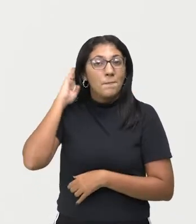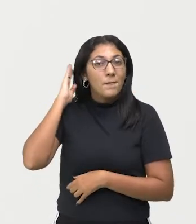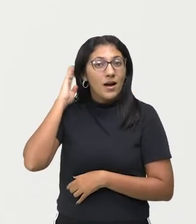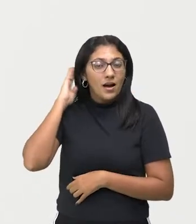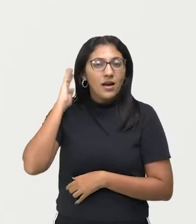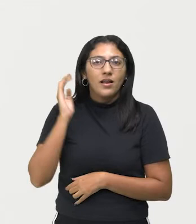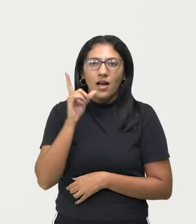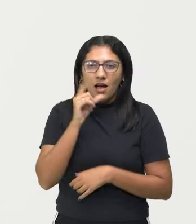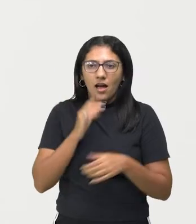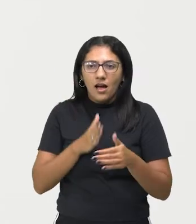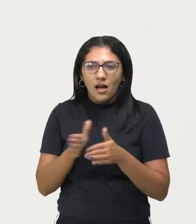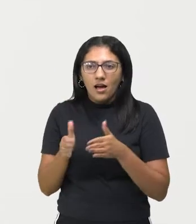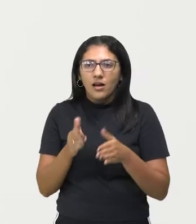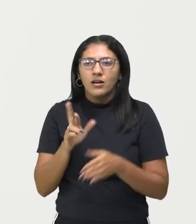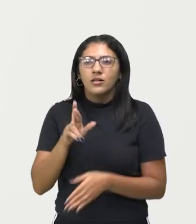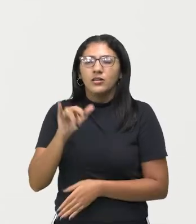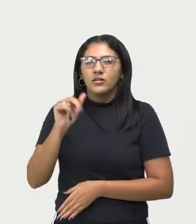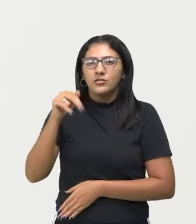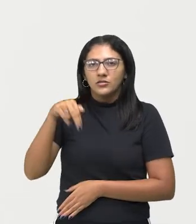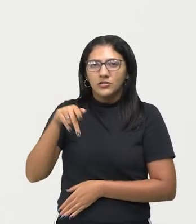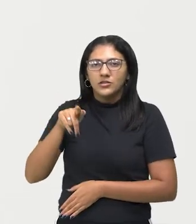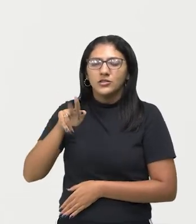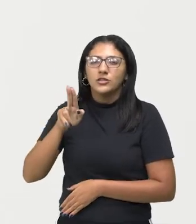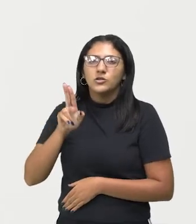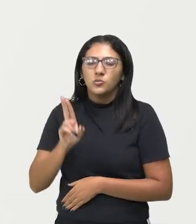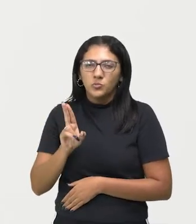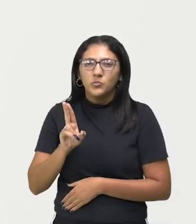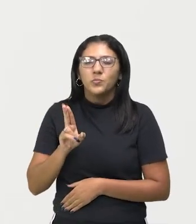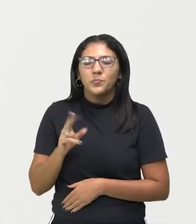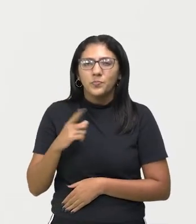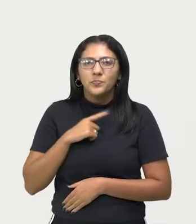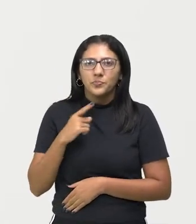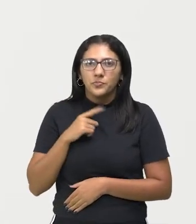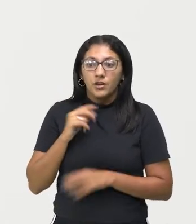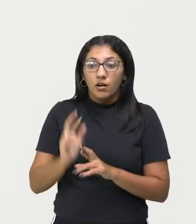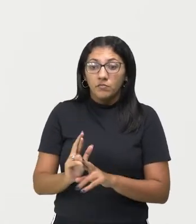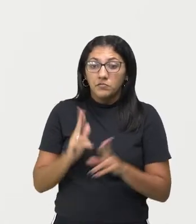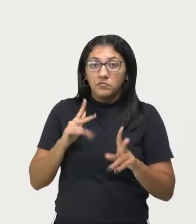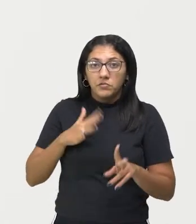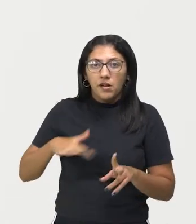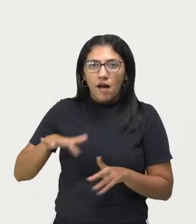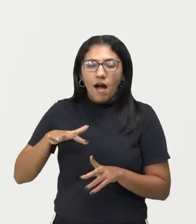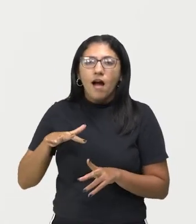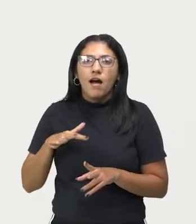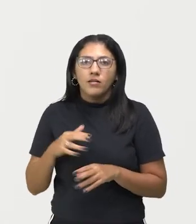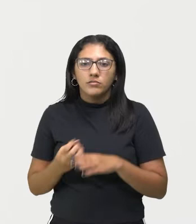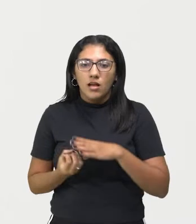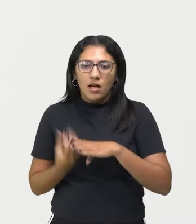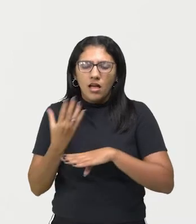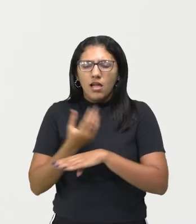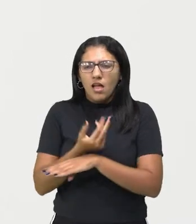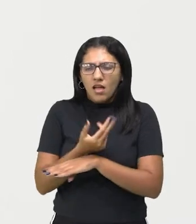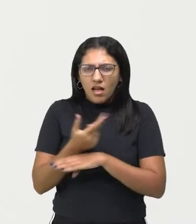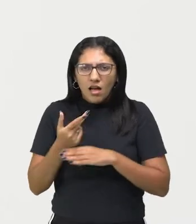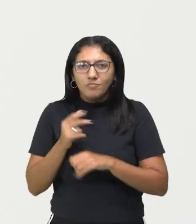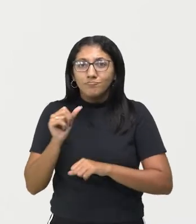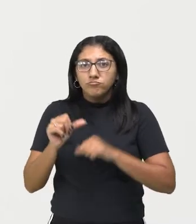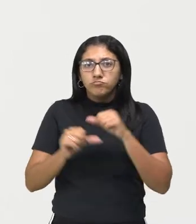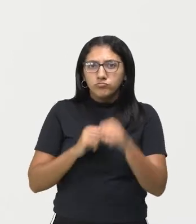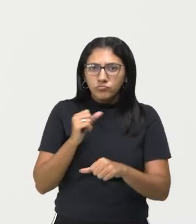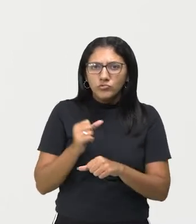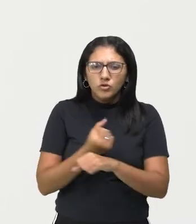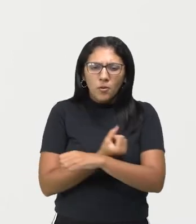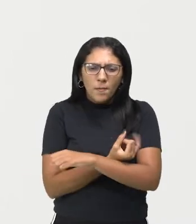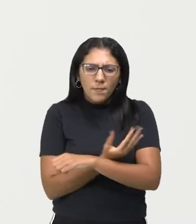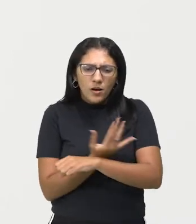Pará, que os impactos pela instalação modificou os ecossistemas, ou seja, toda a vida da flora